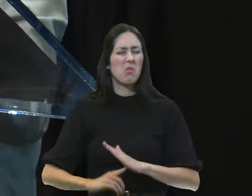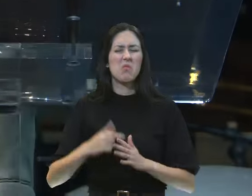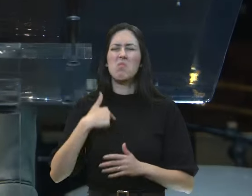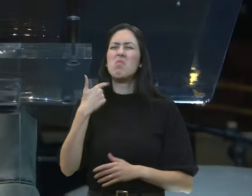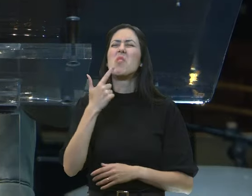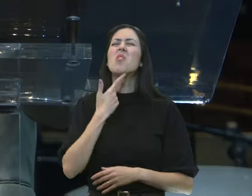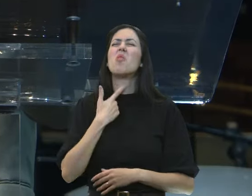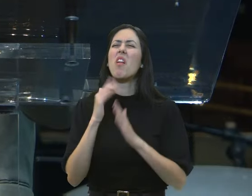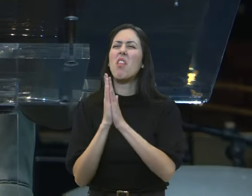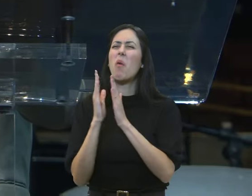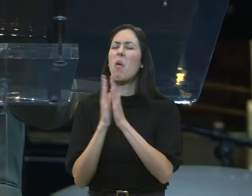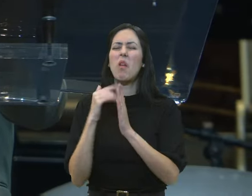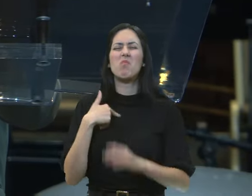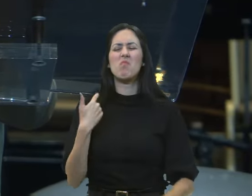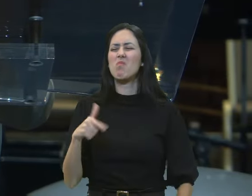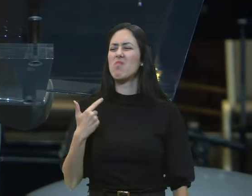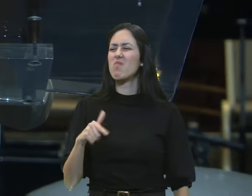gente consegue.